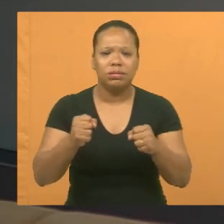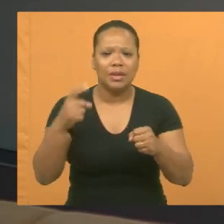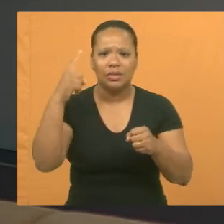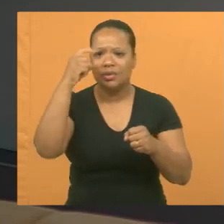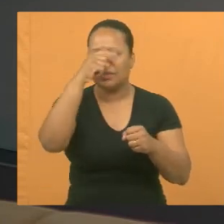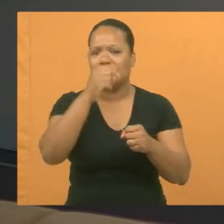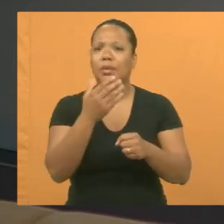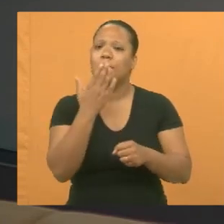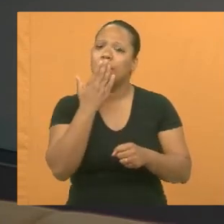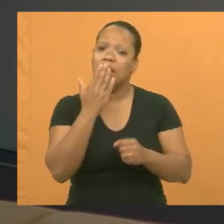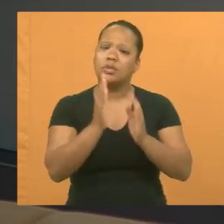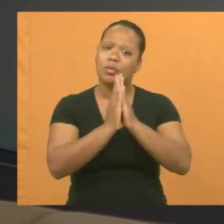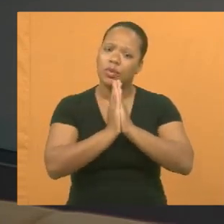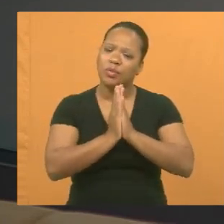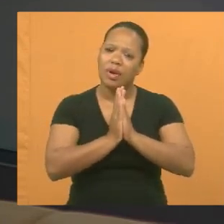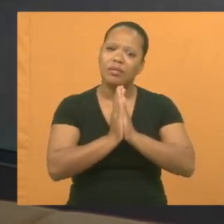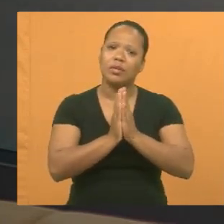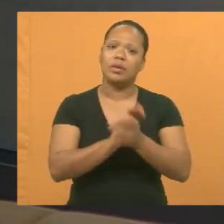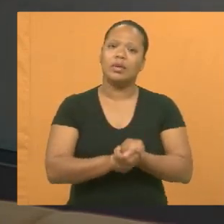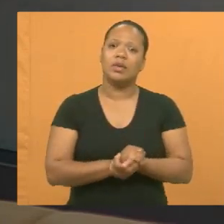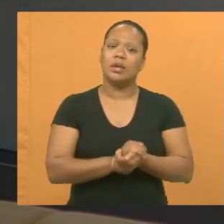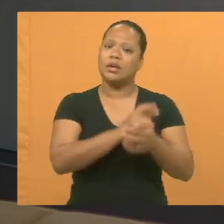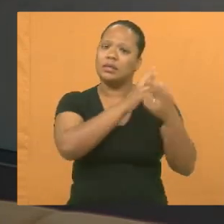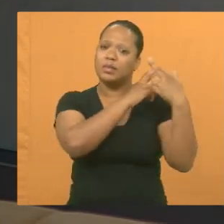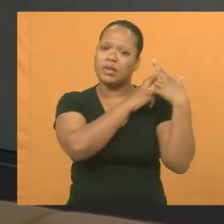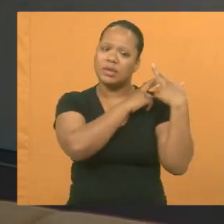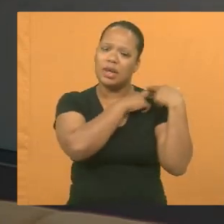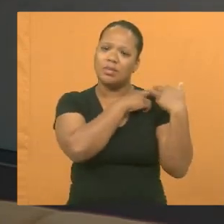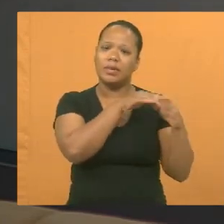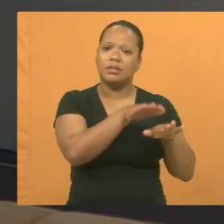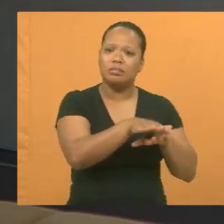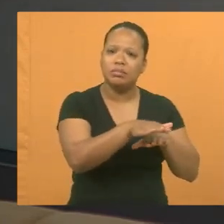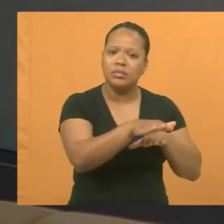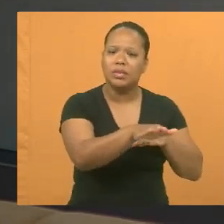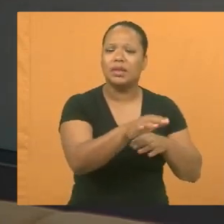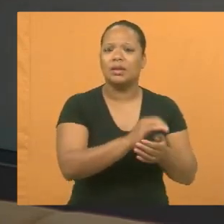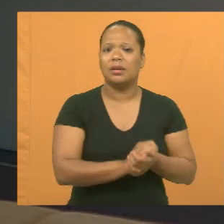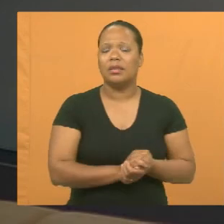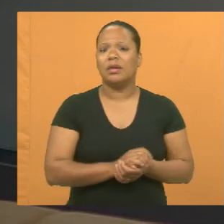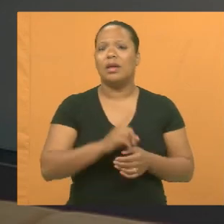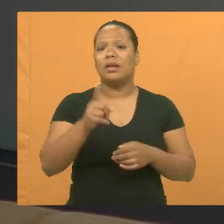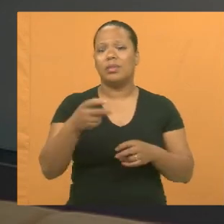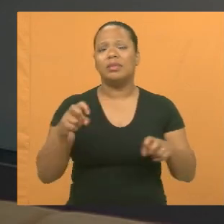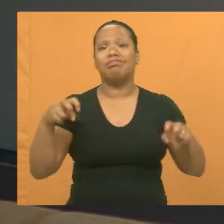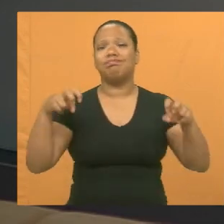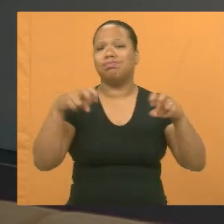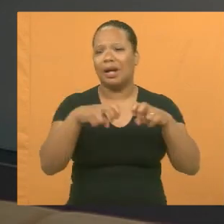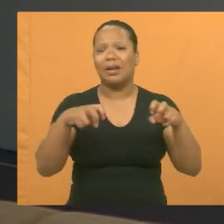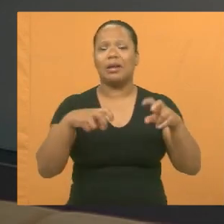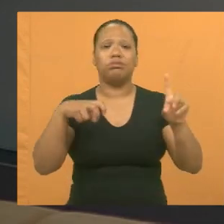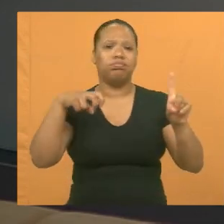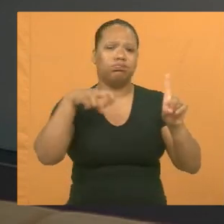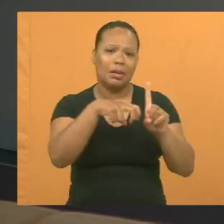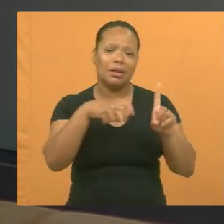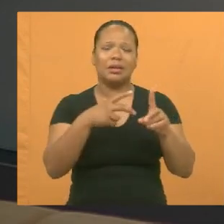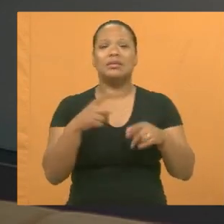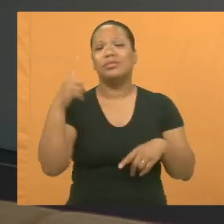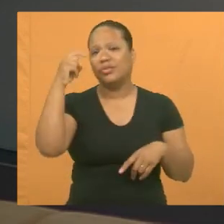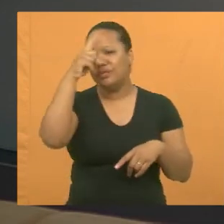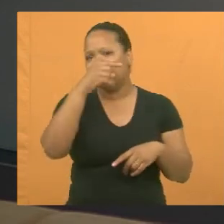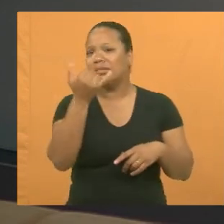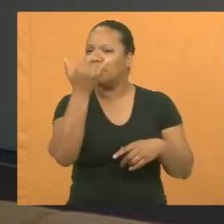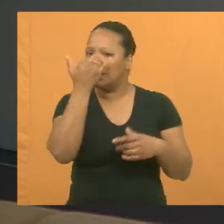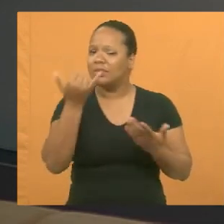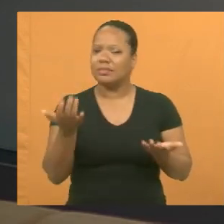mais rápido possível faça esse estudo, e é realmente, a gente tem que trabalhar para prevenir os acidentes, porque depois que acontece, aí fica mais difícil.